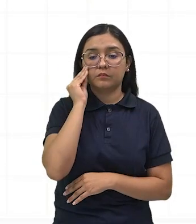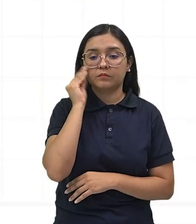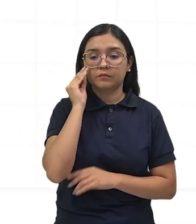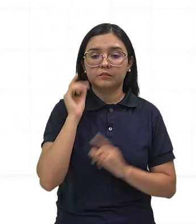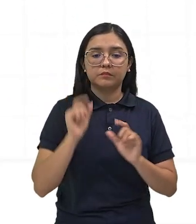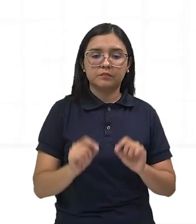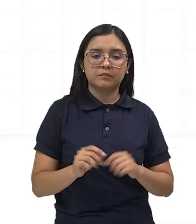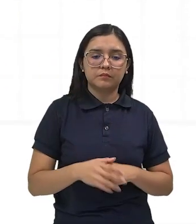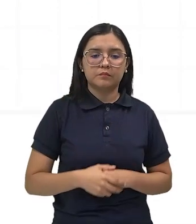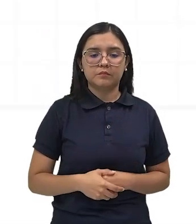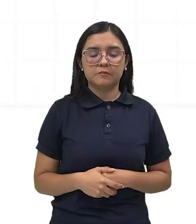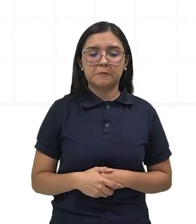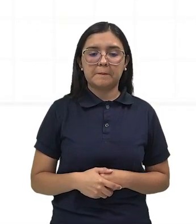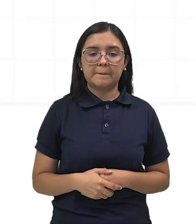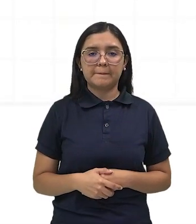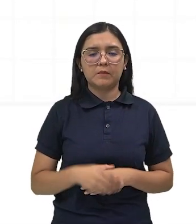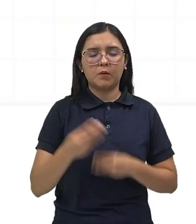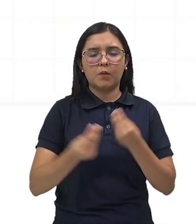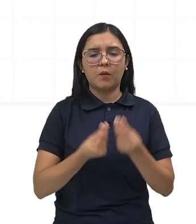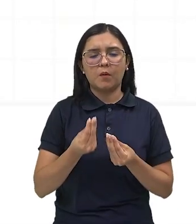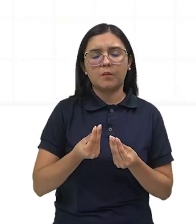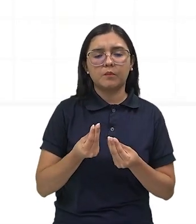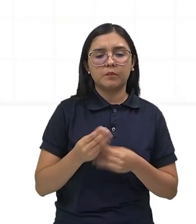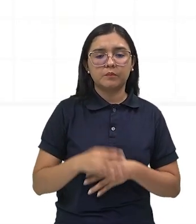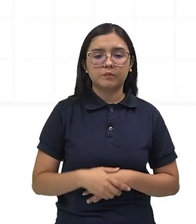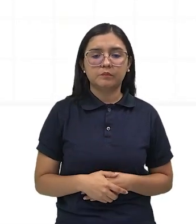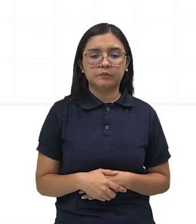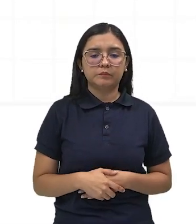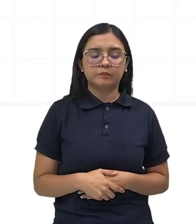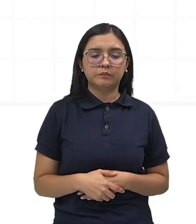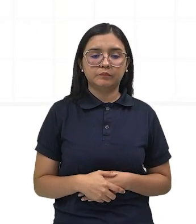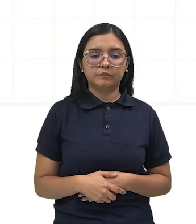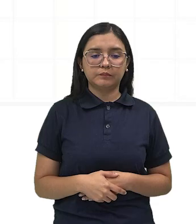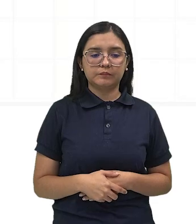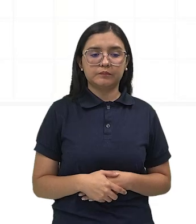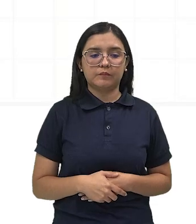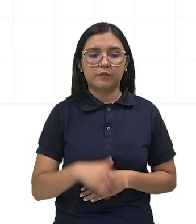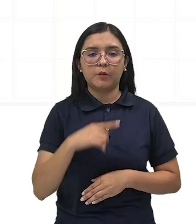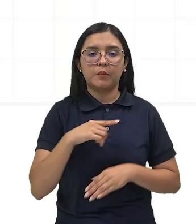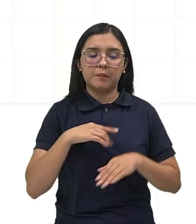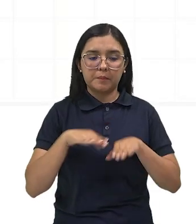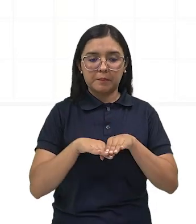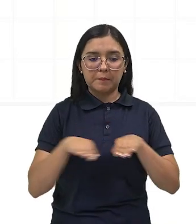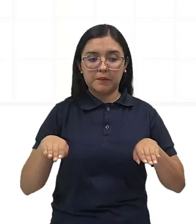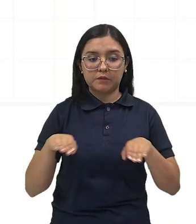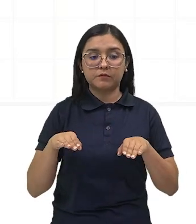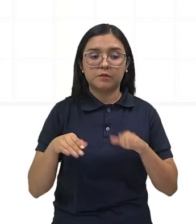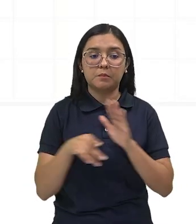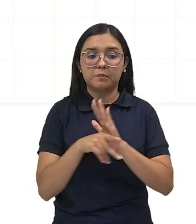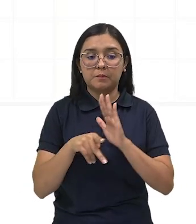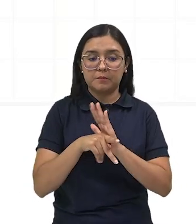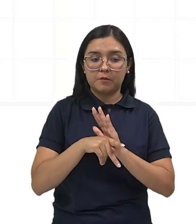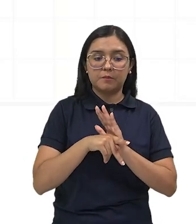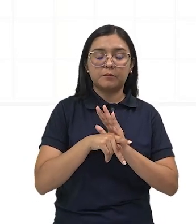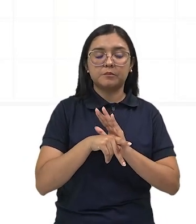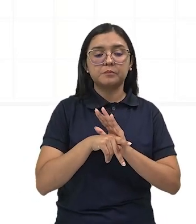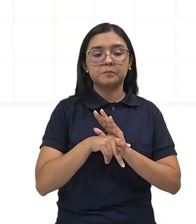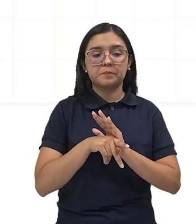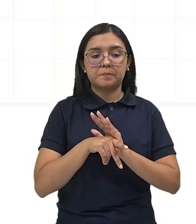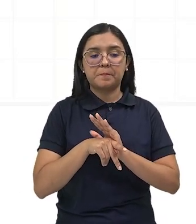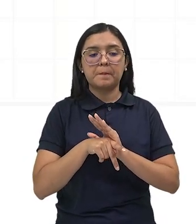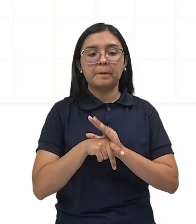ter uma ideia aqui, né? Vamos ver a planificação, olha. Então, a planificação, vamos começar